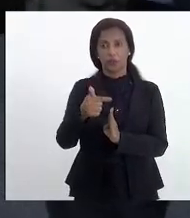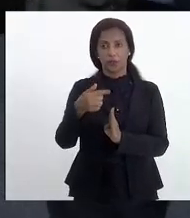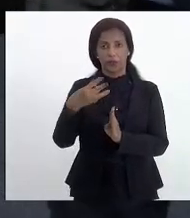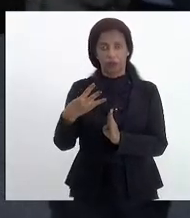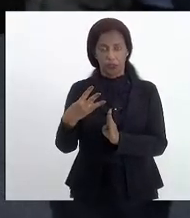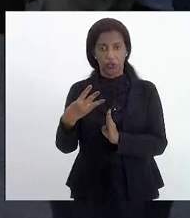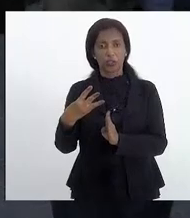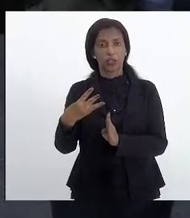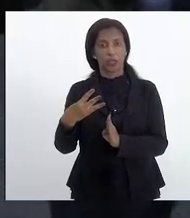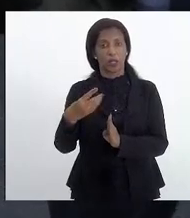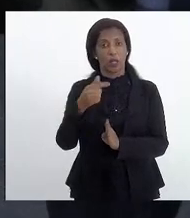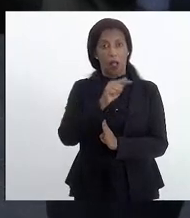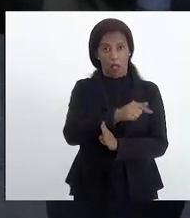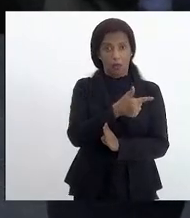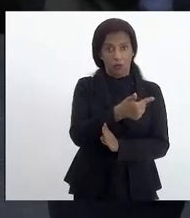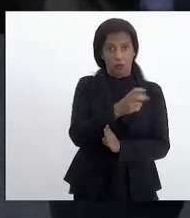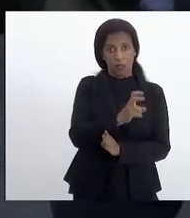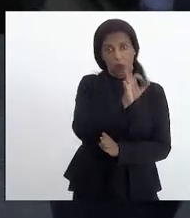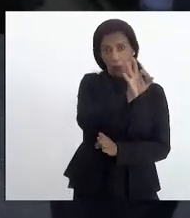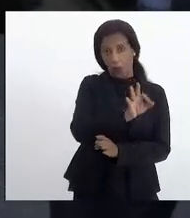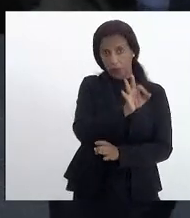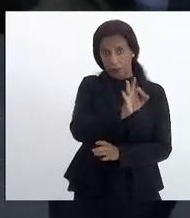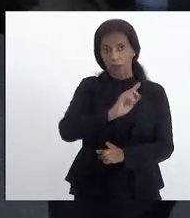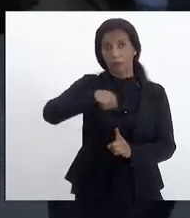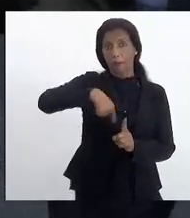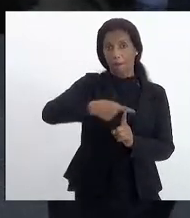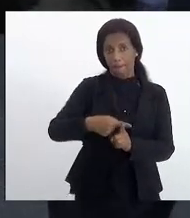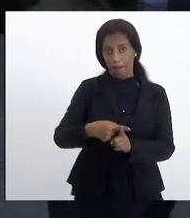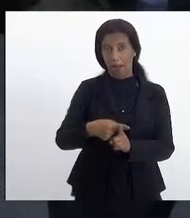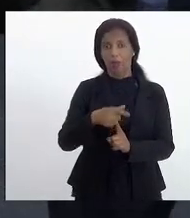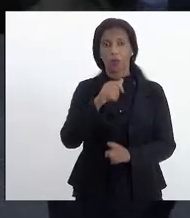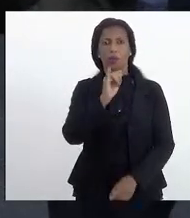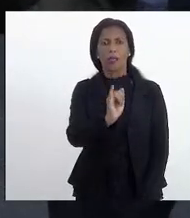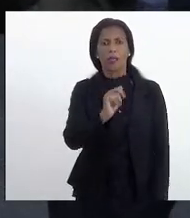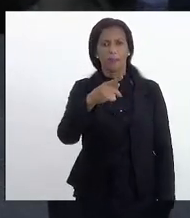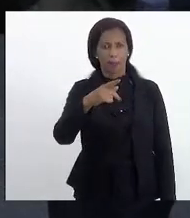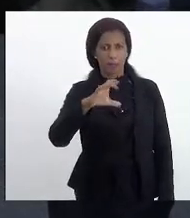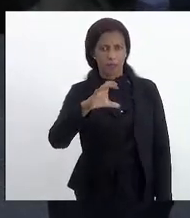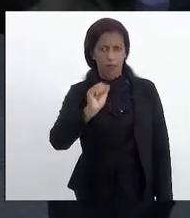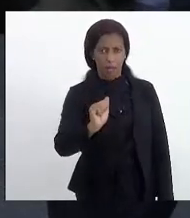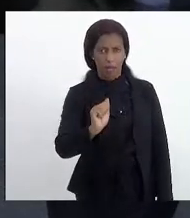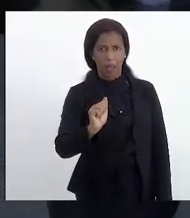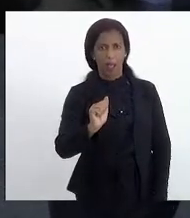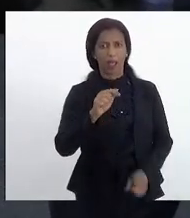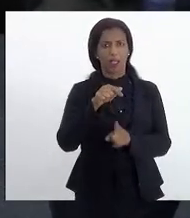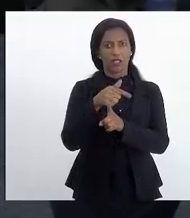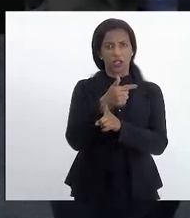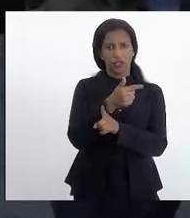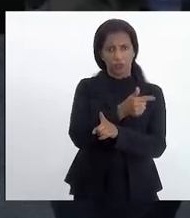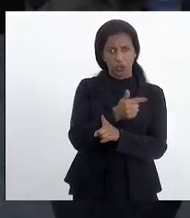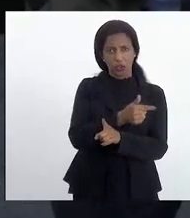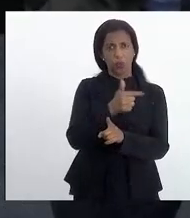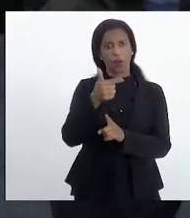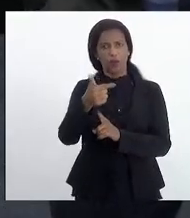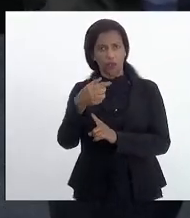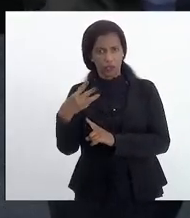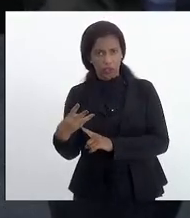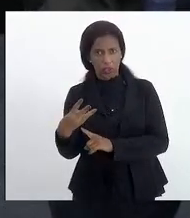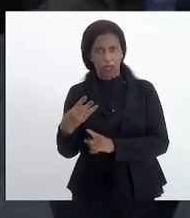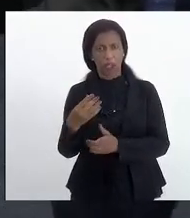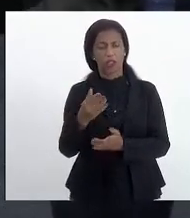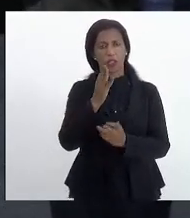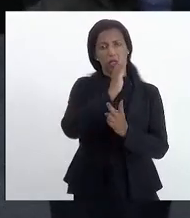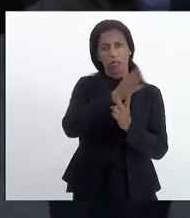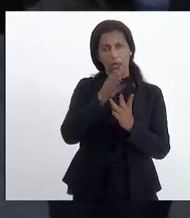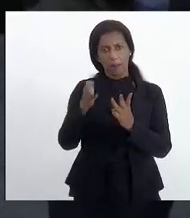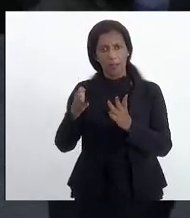estaria do 22. Além dos 25%, teria mais o IPCA de 22 e 23. E a parcela